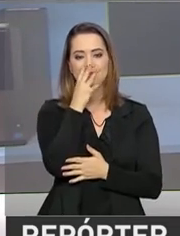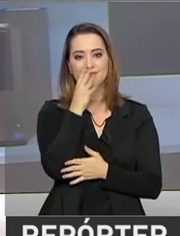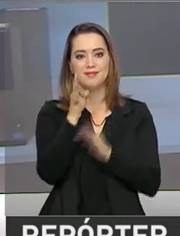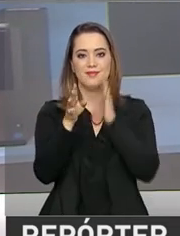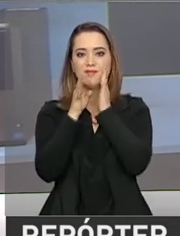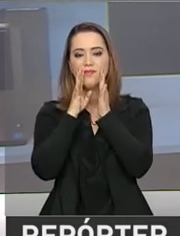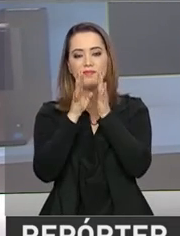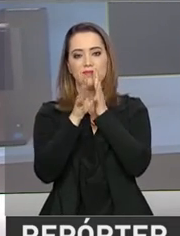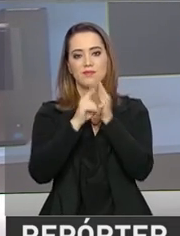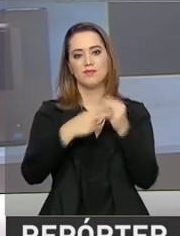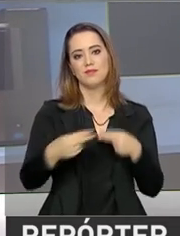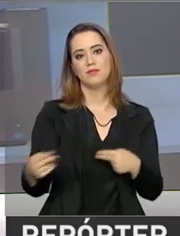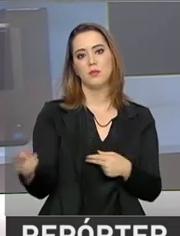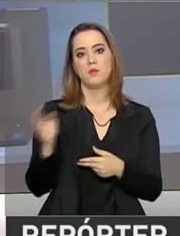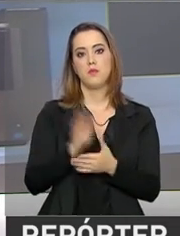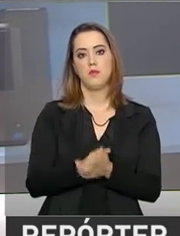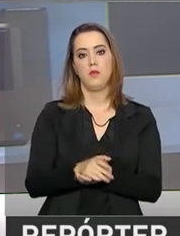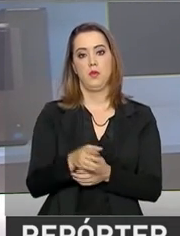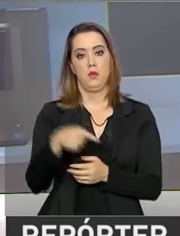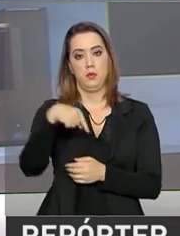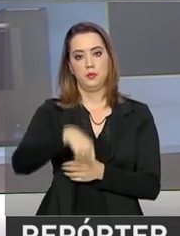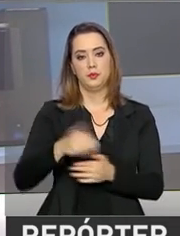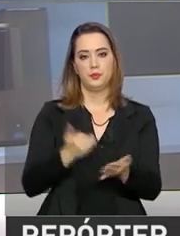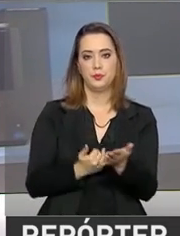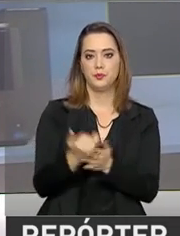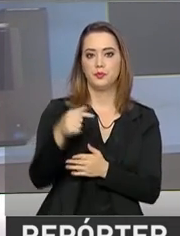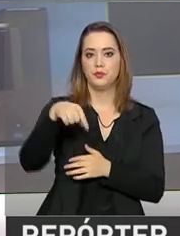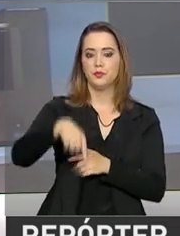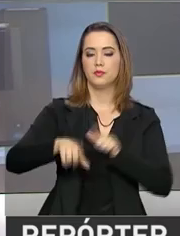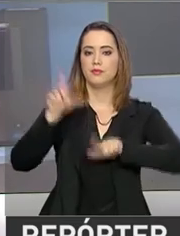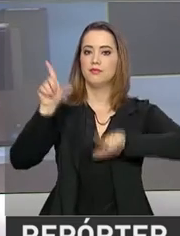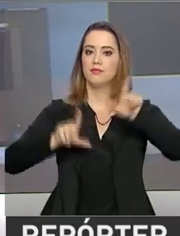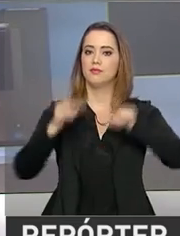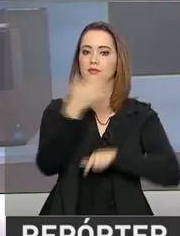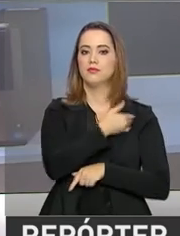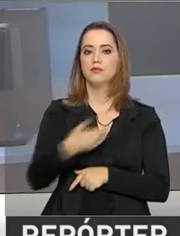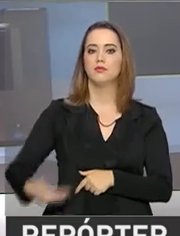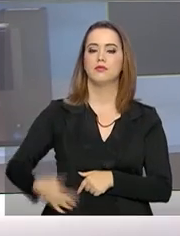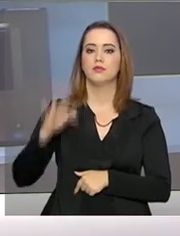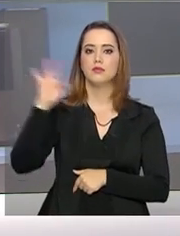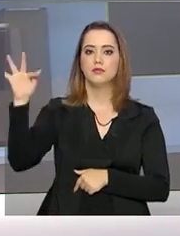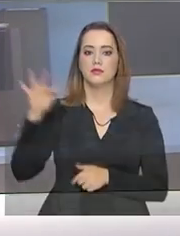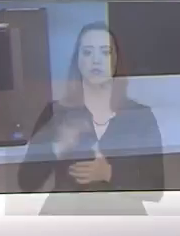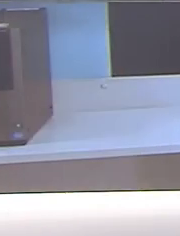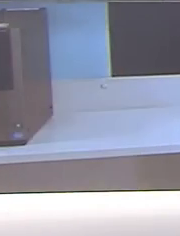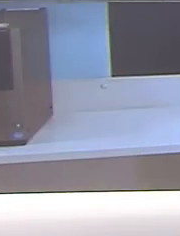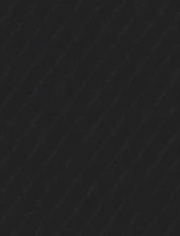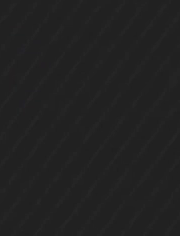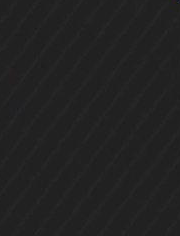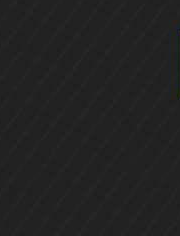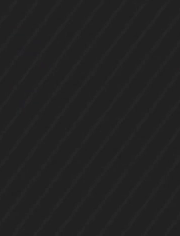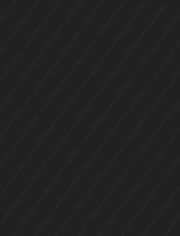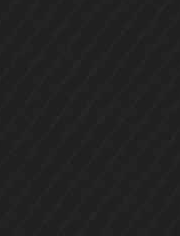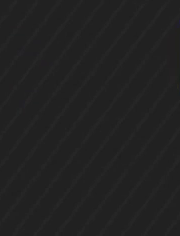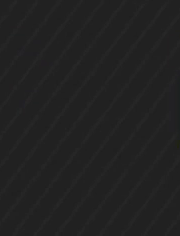acompanhe também as novidades em nossas redes sociais Continue com a gente aqui na NBR a TV do Governo Federal